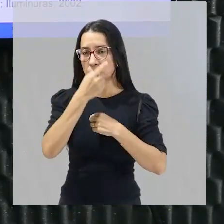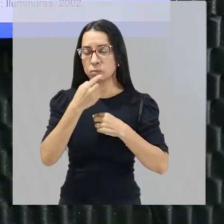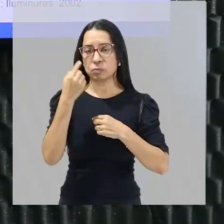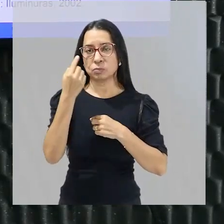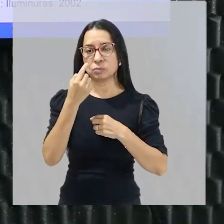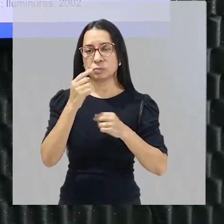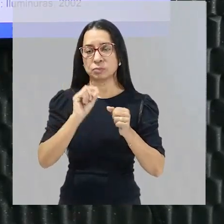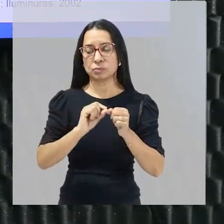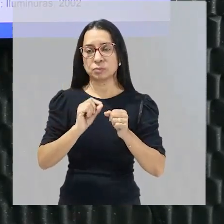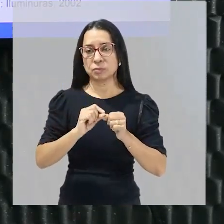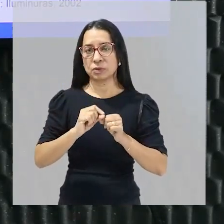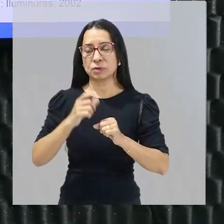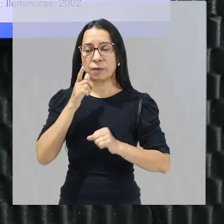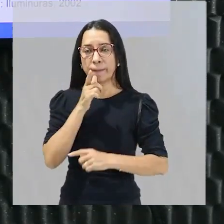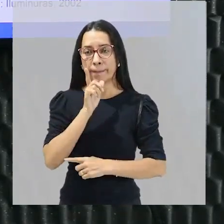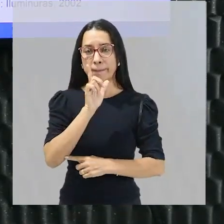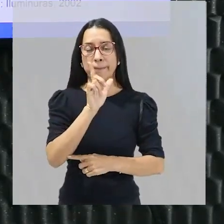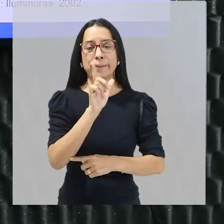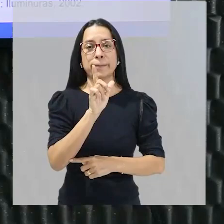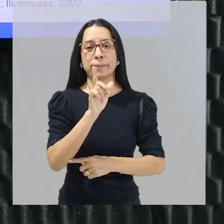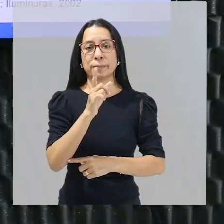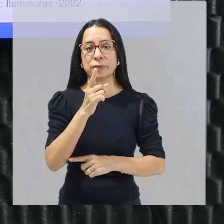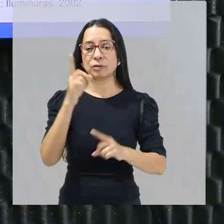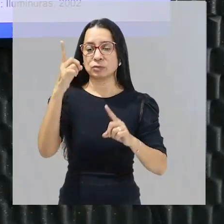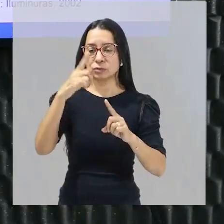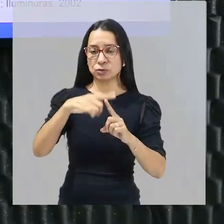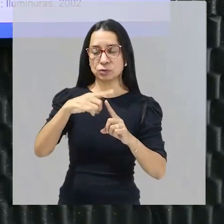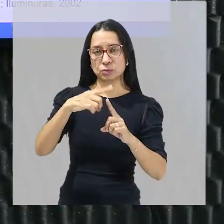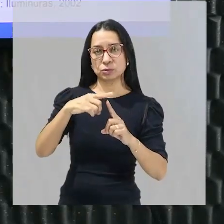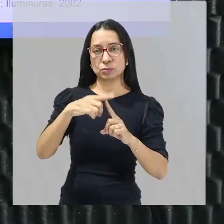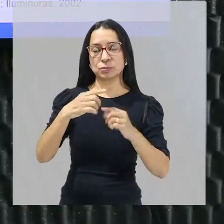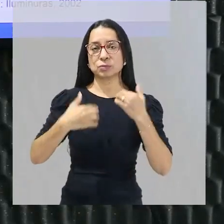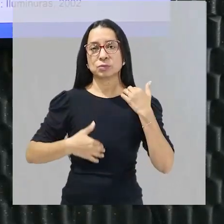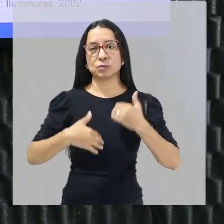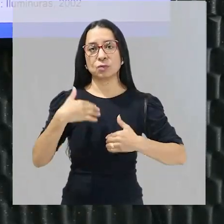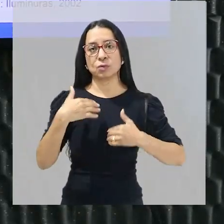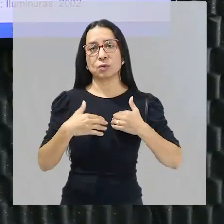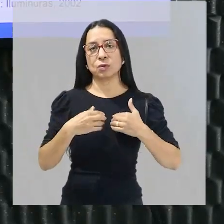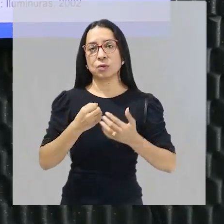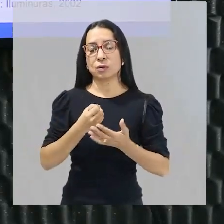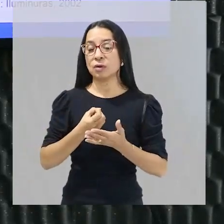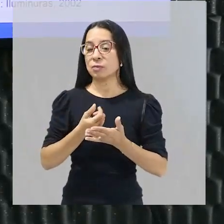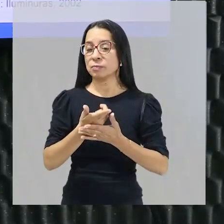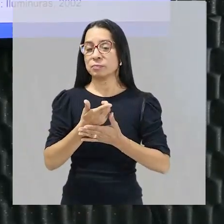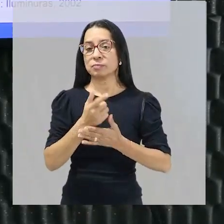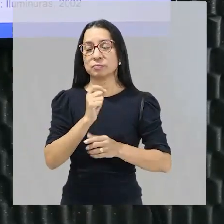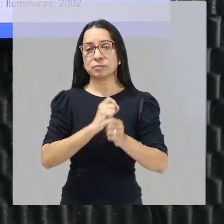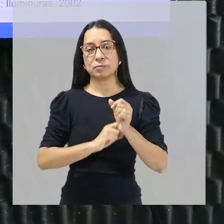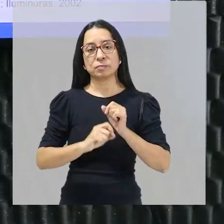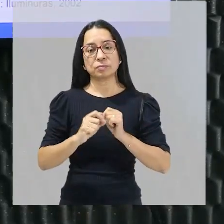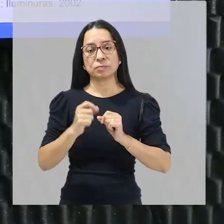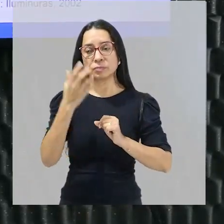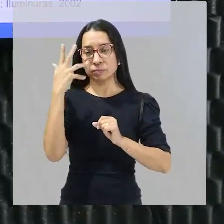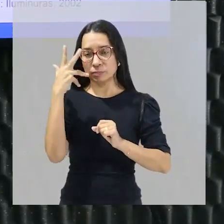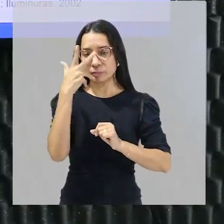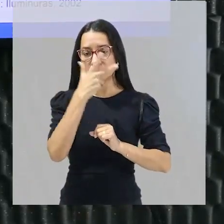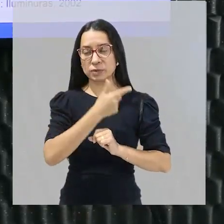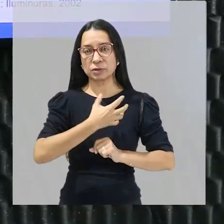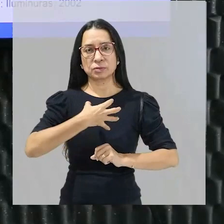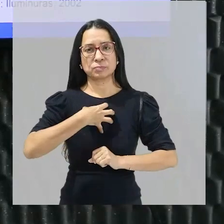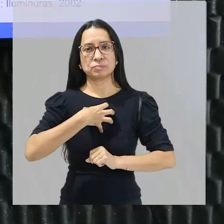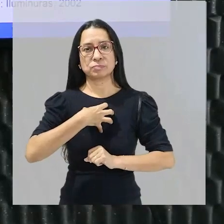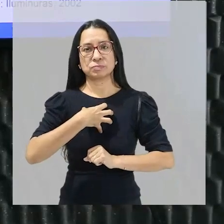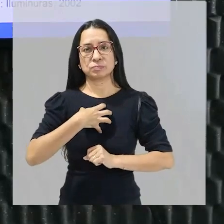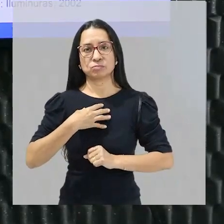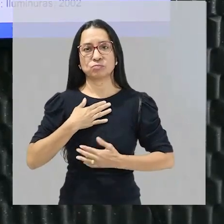para alcançar este estereótipo do corpo, que é uma venda da beleza, da sensação de